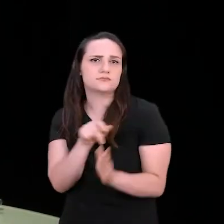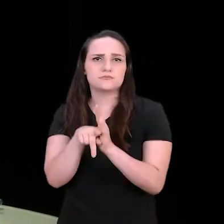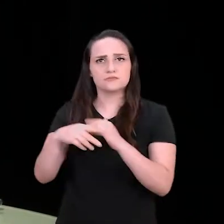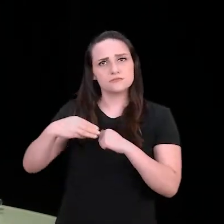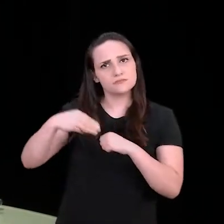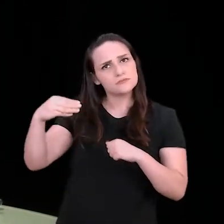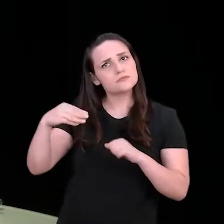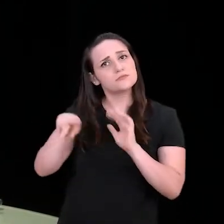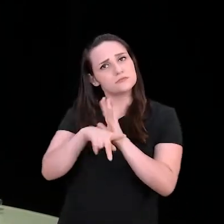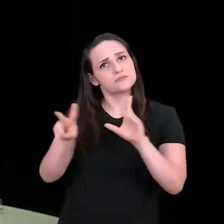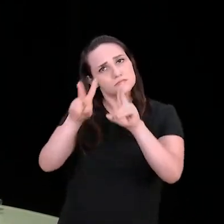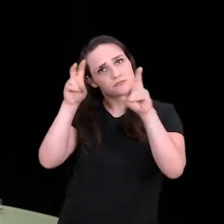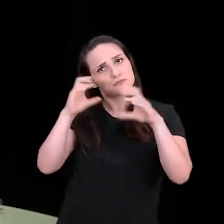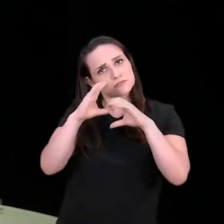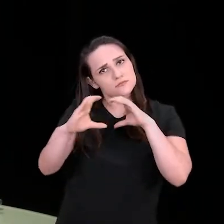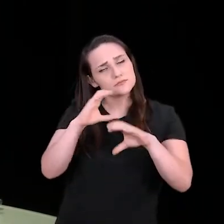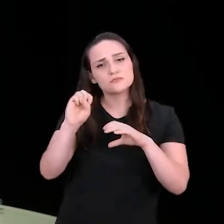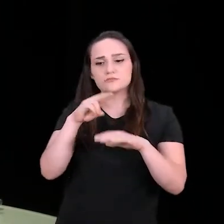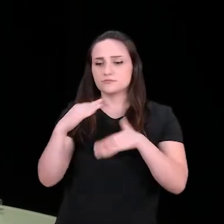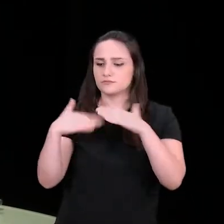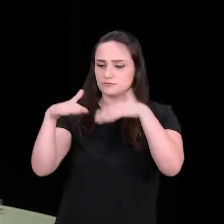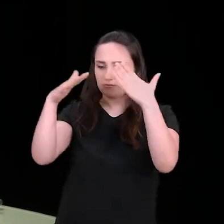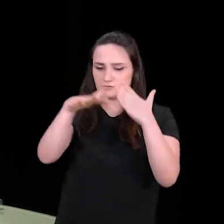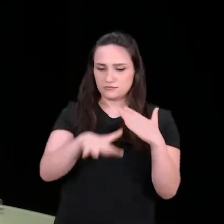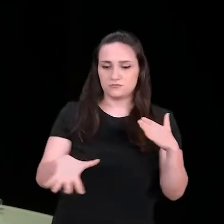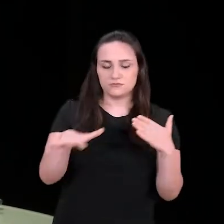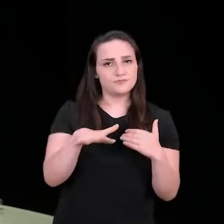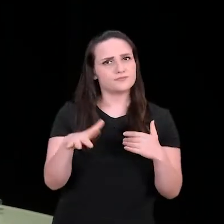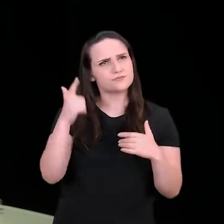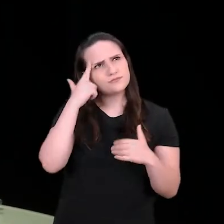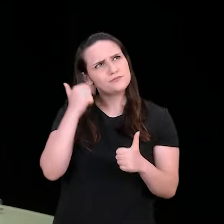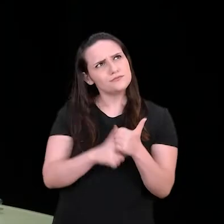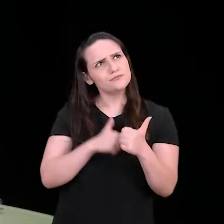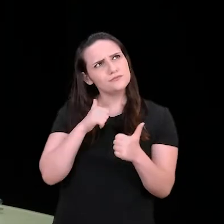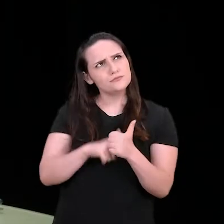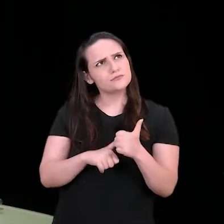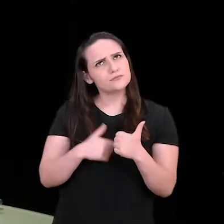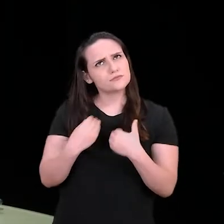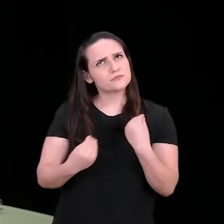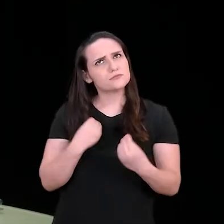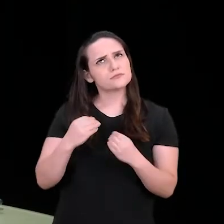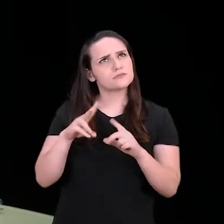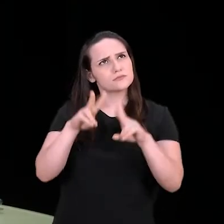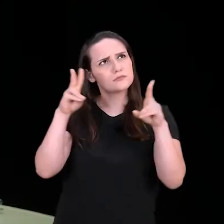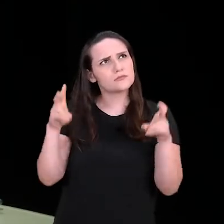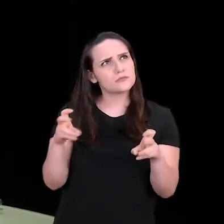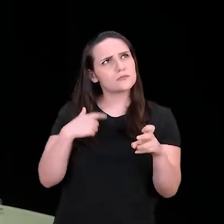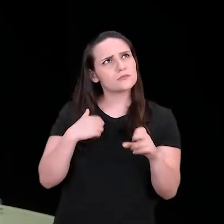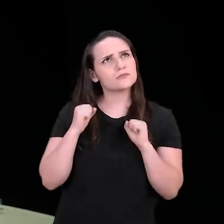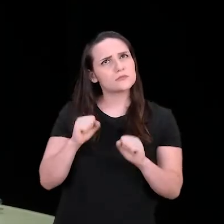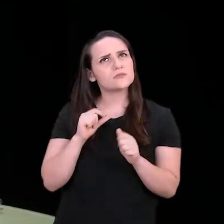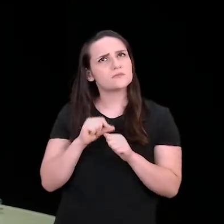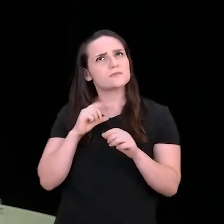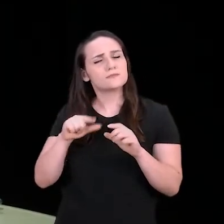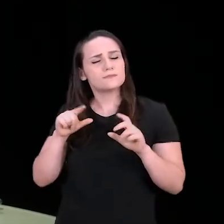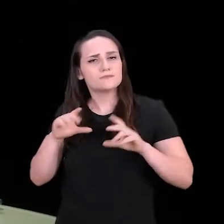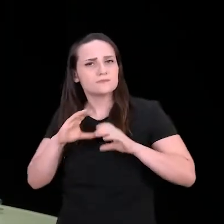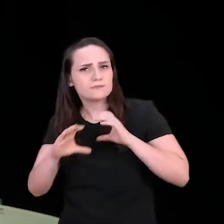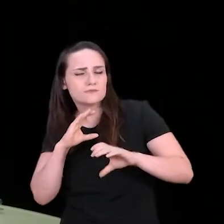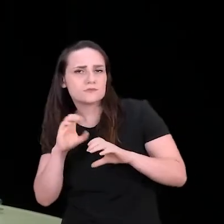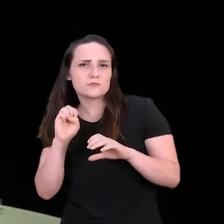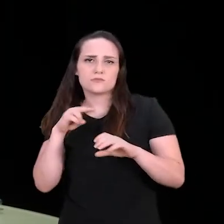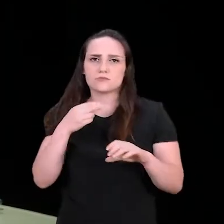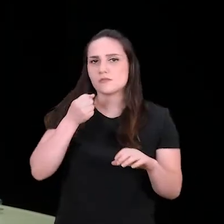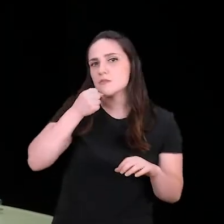mestrado em comunicação, do mestrado em desenvolvimento local, pensando em temas em que a comunicação, em que